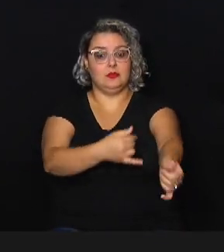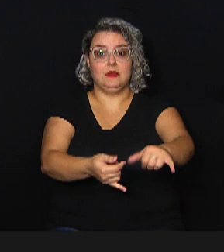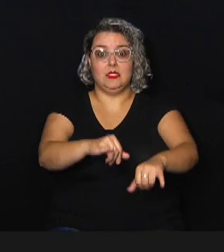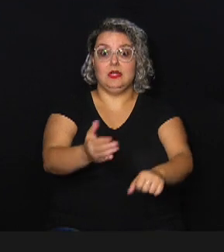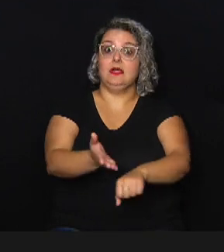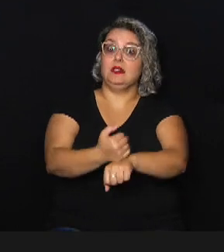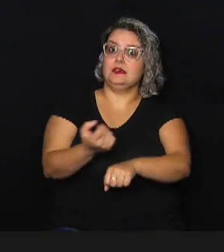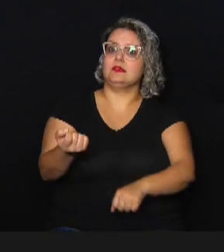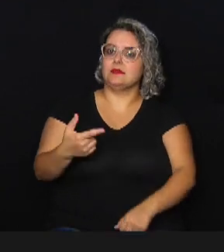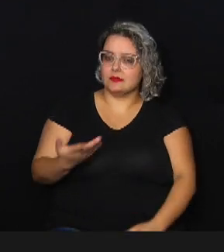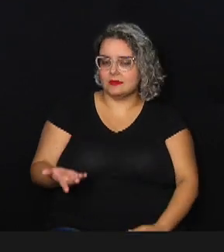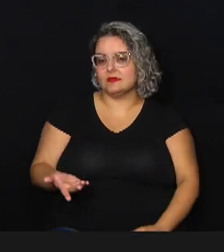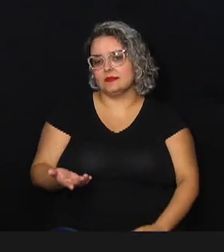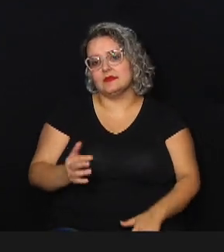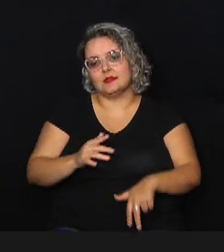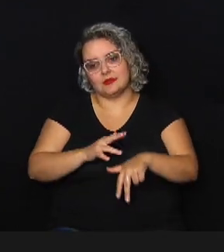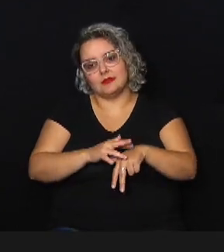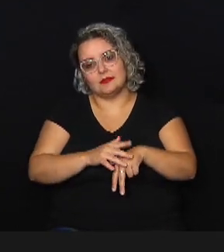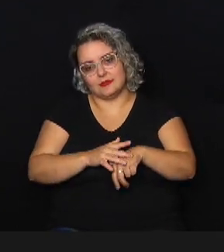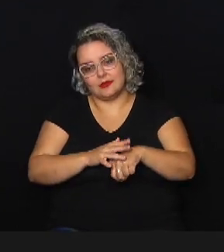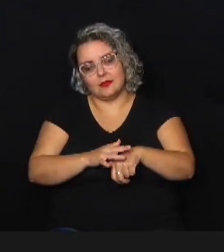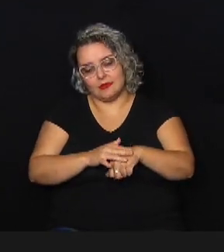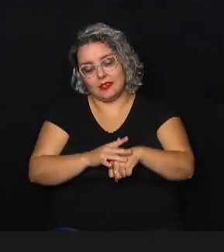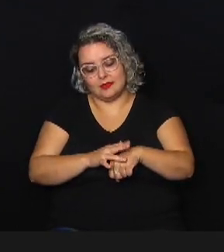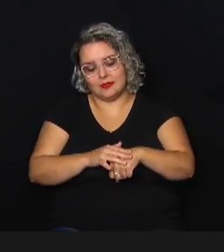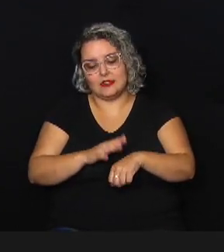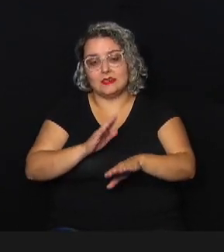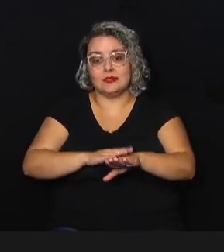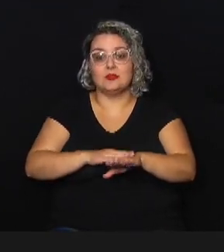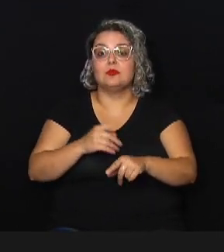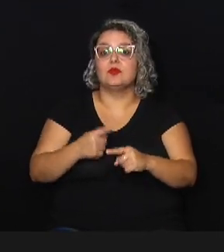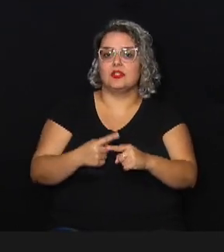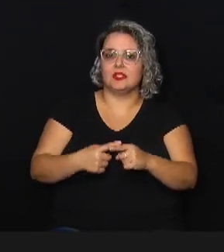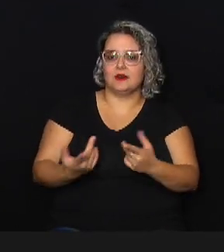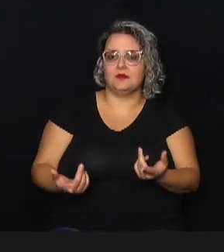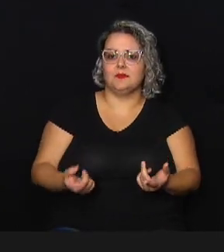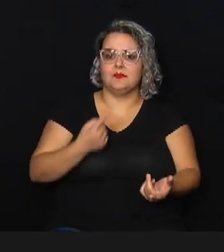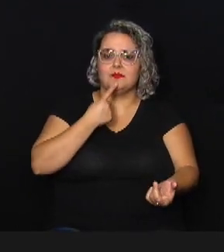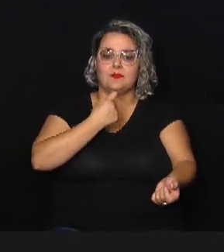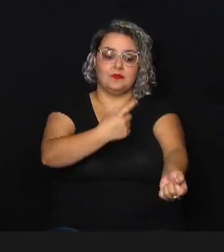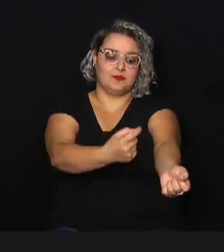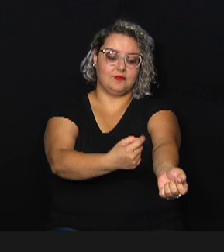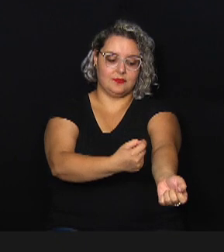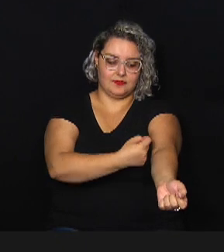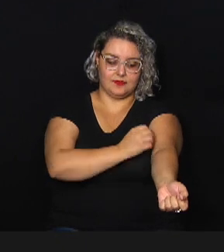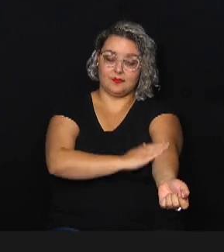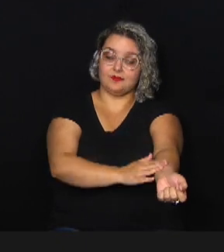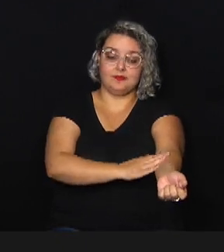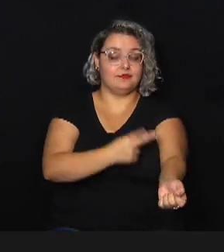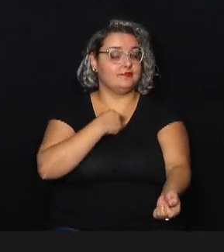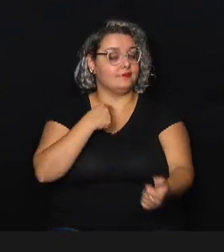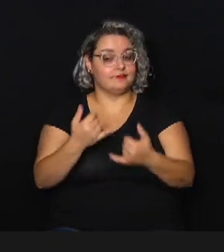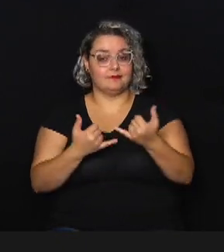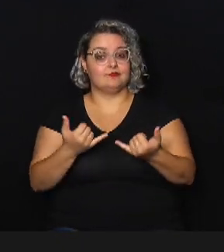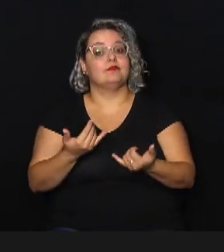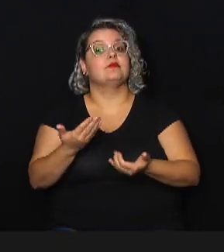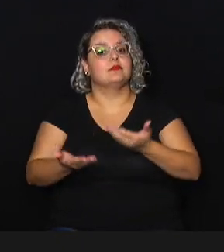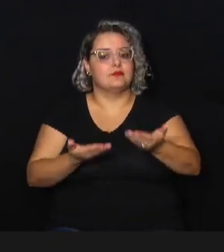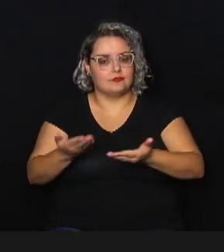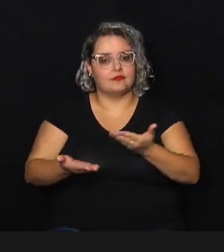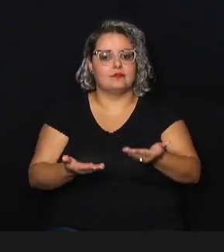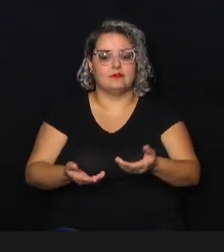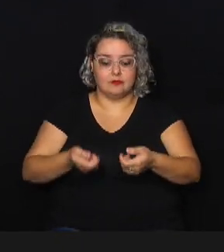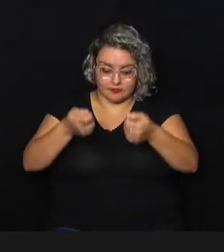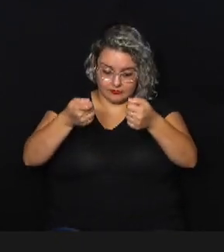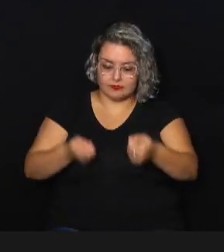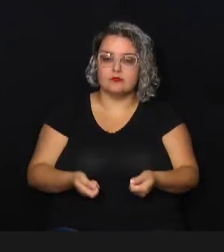ele tivesse com a doença em atividade, tá? Por quê? Em leucemia a gente não pode brincar, entendeu? O tratamento tem que ser